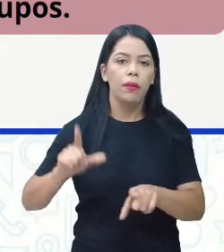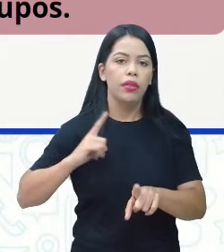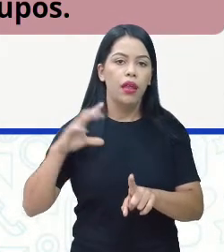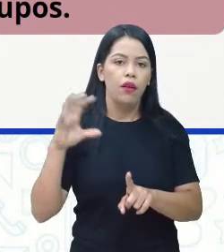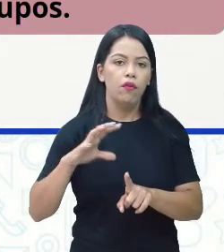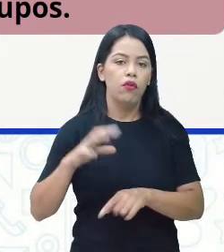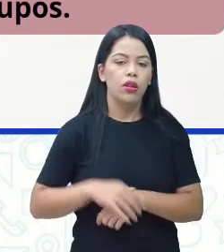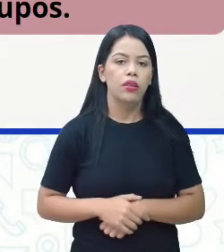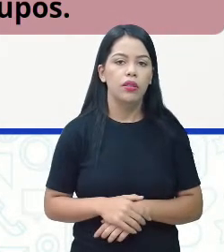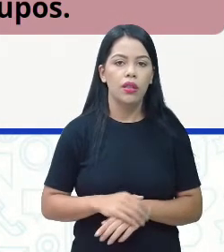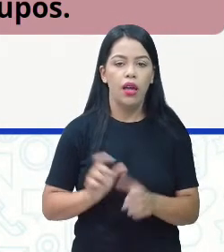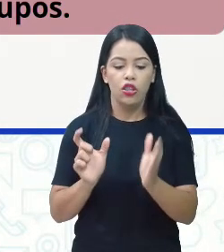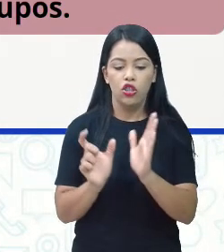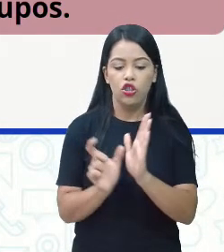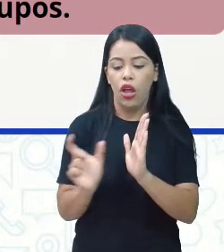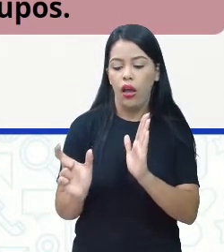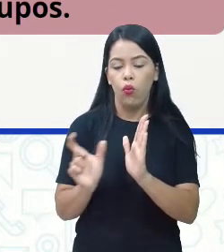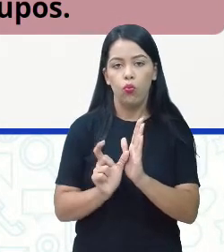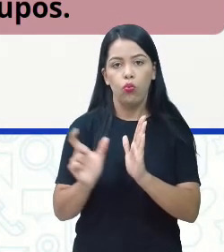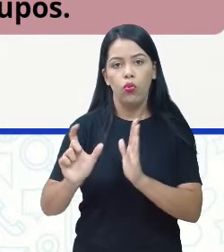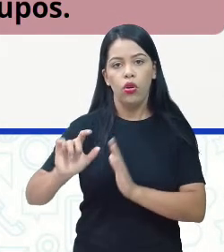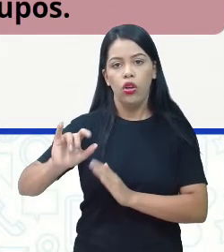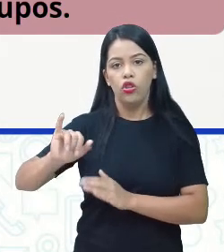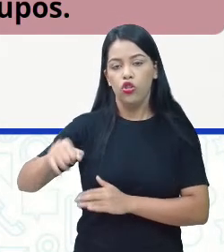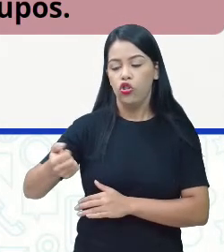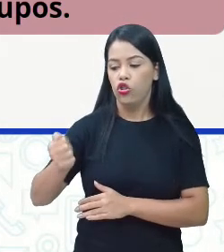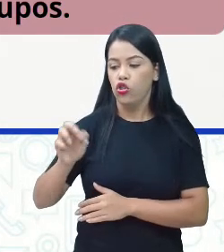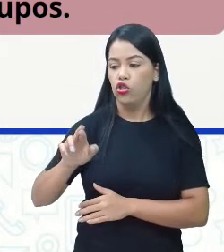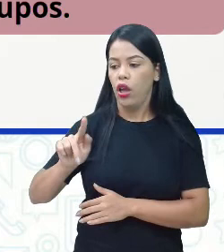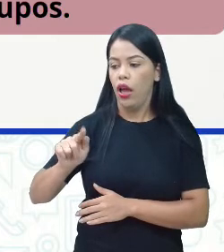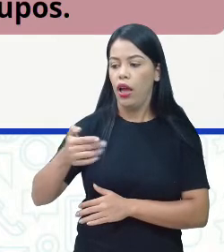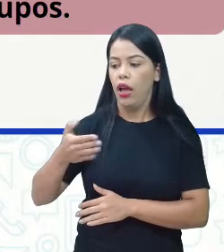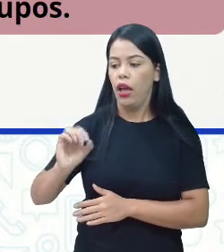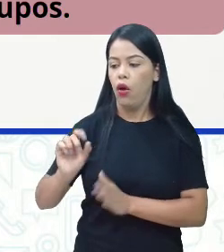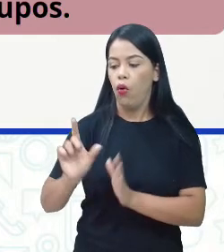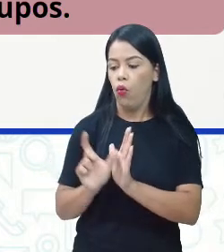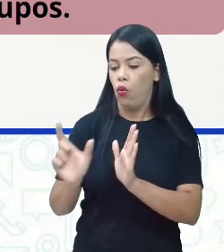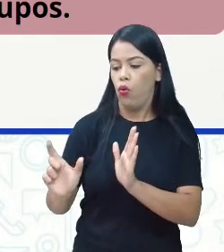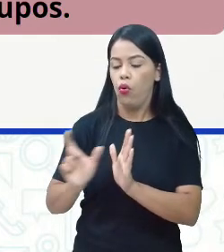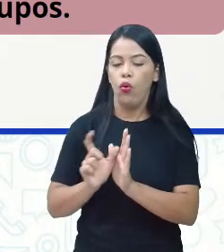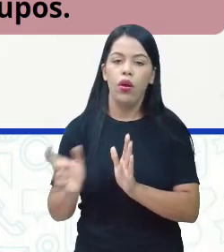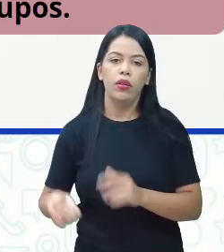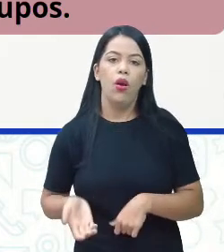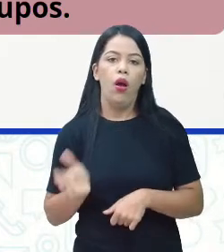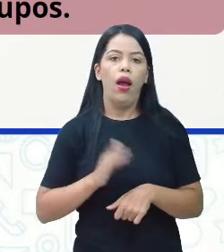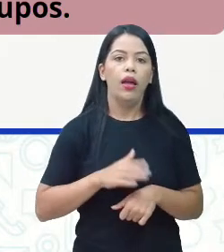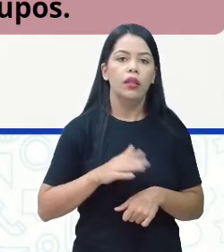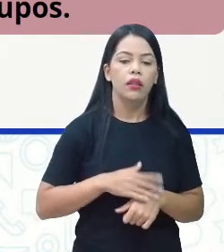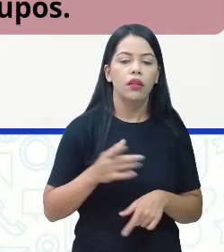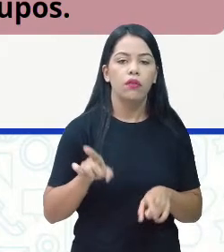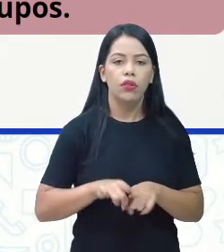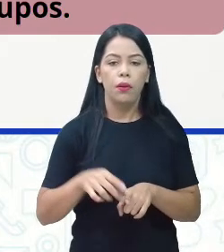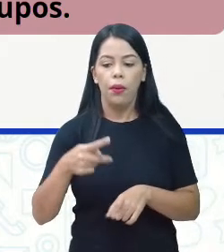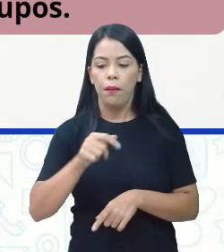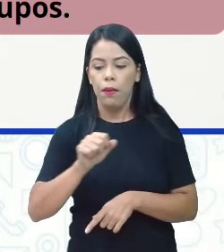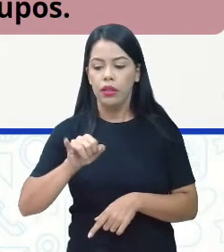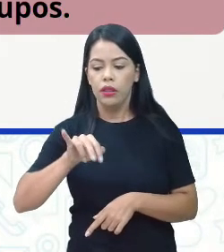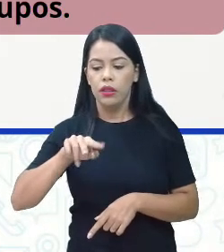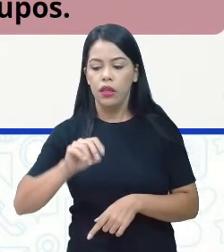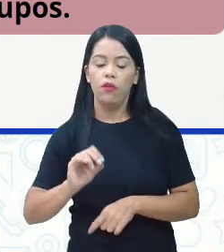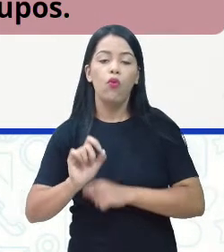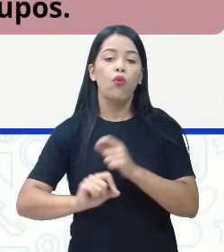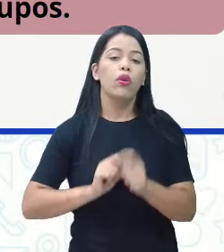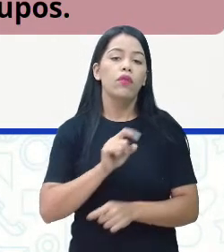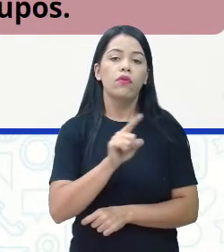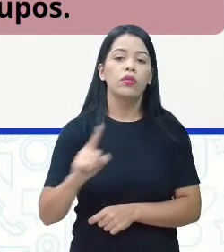Contadores falam dos termos ativo e passivo. E aí, ativo e passivo para contadores quer dizer os bens que você